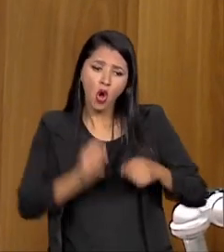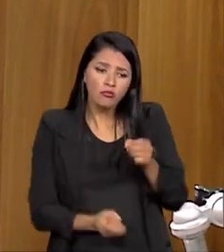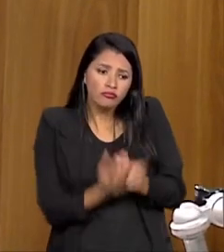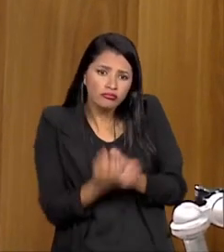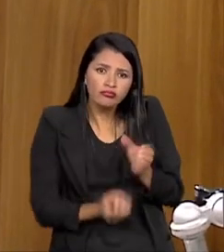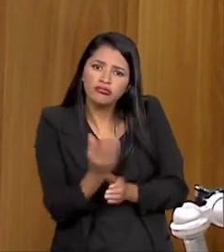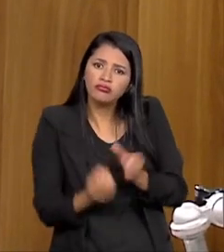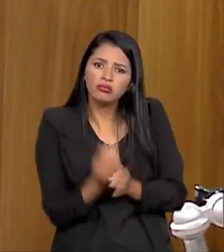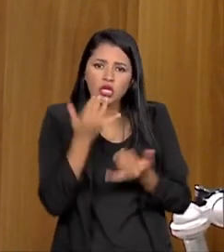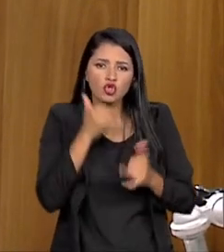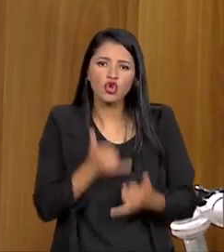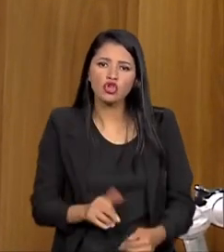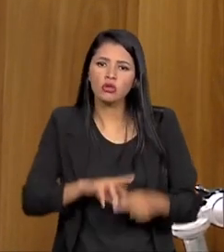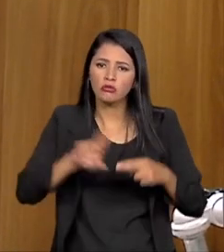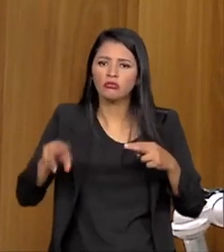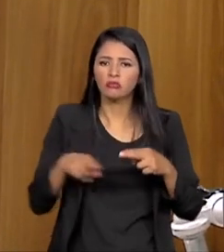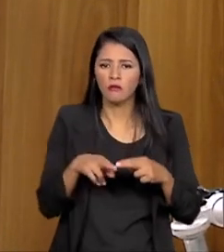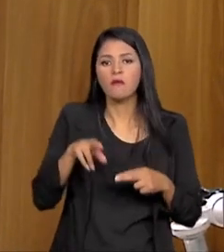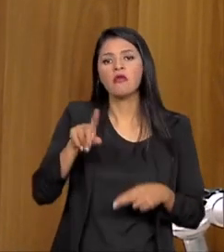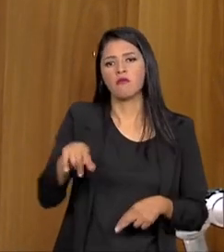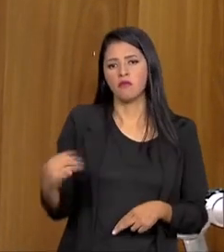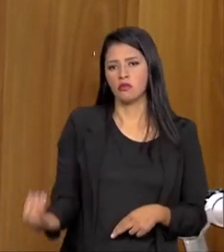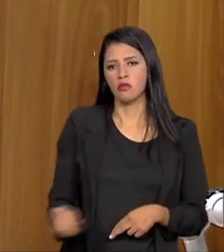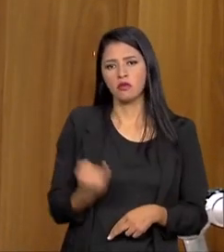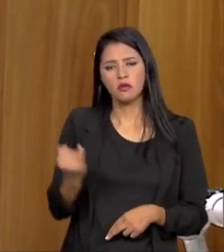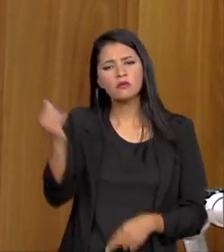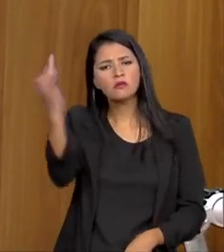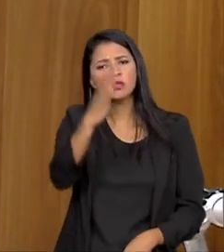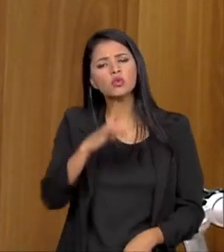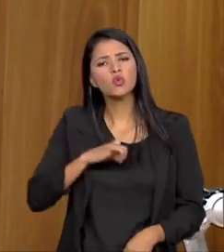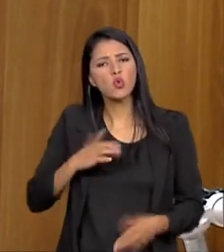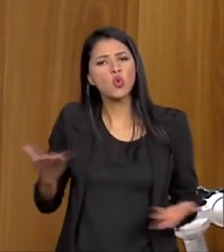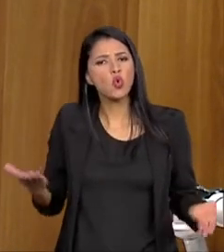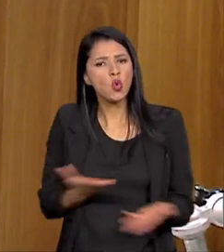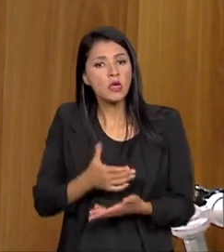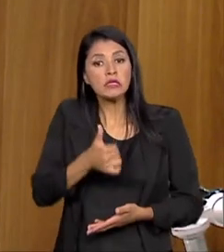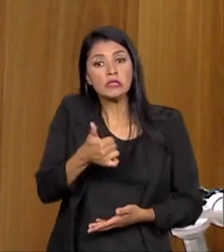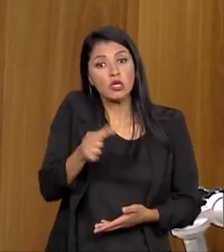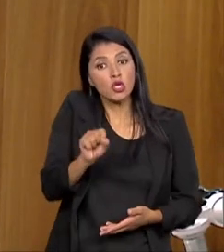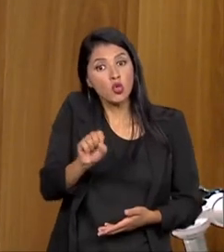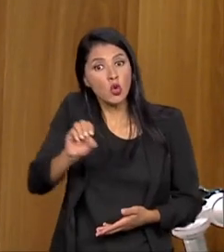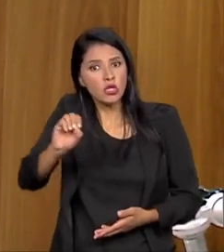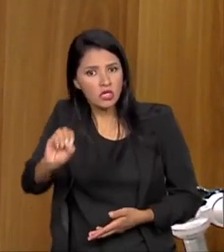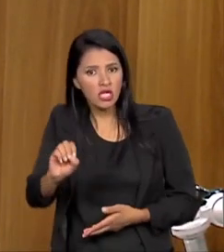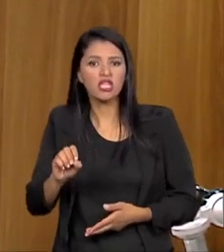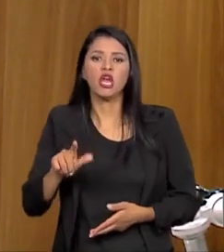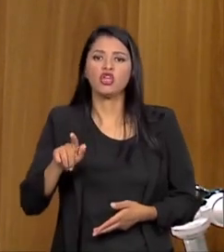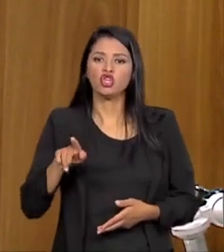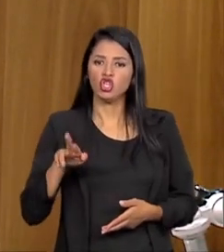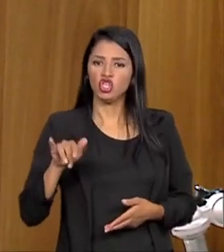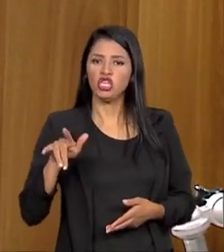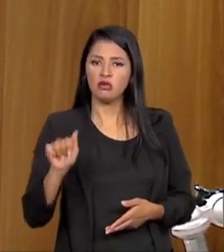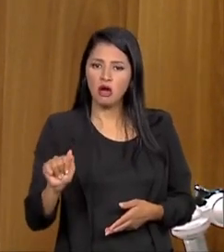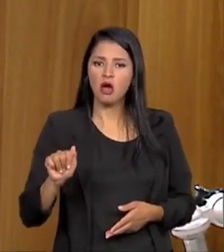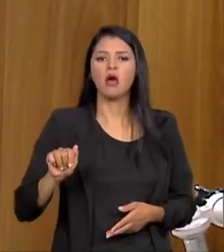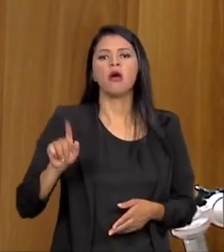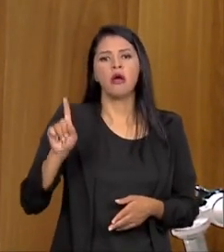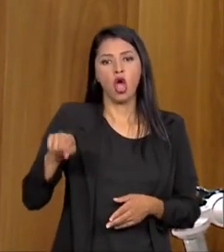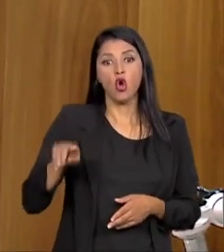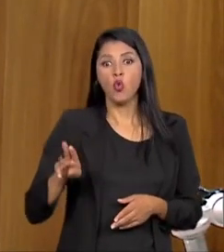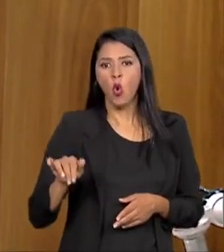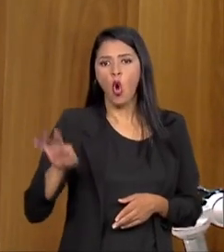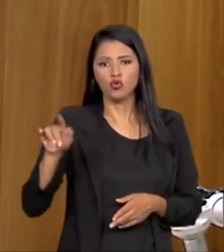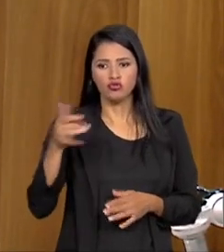bastante importante o Brasil tem hoje 180 GB instalados nós batemos recorde